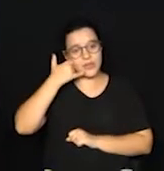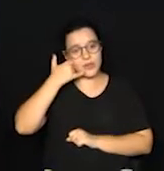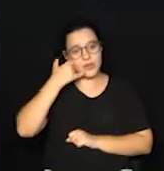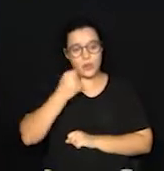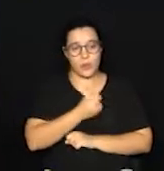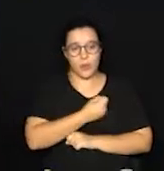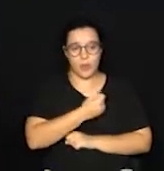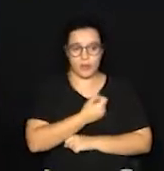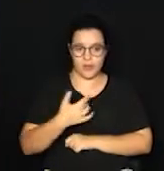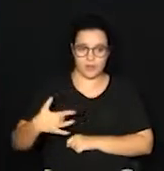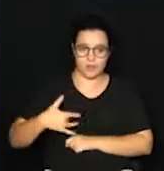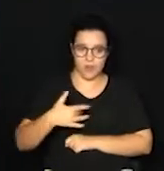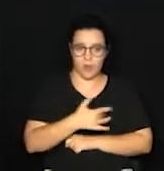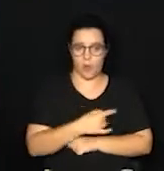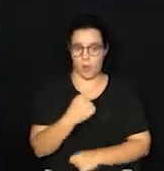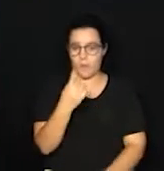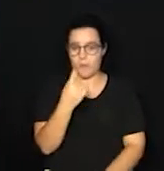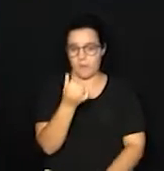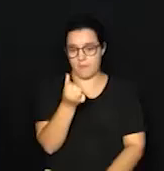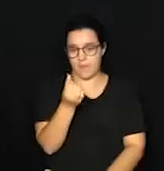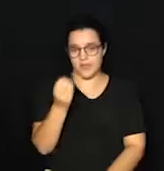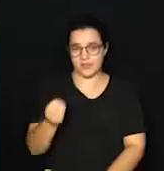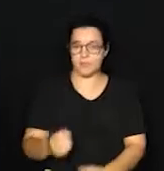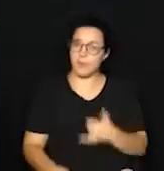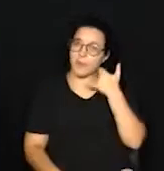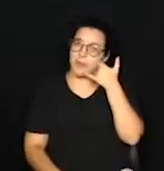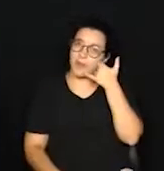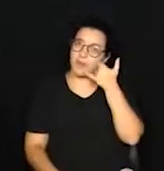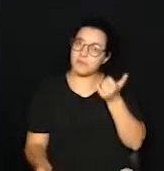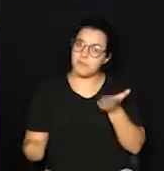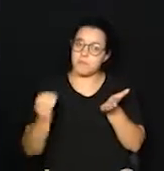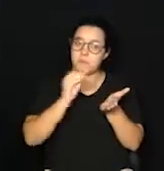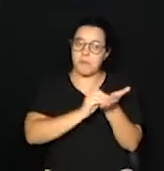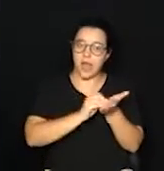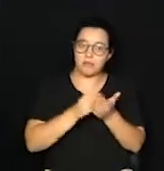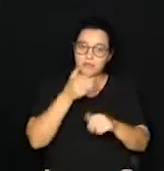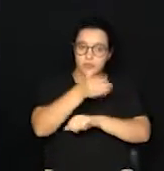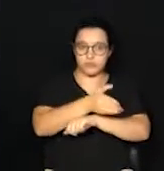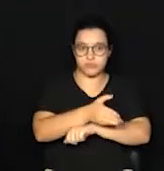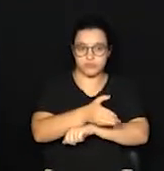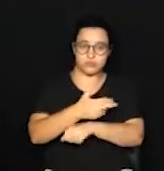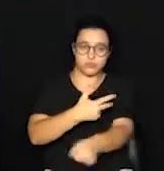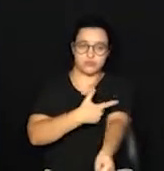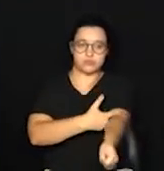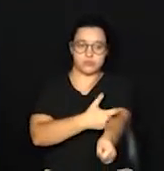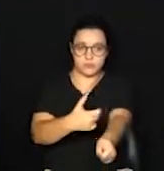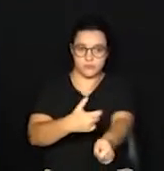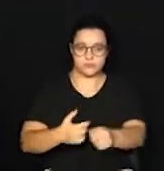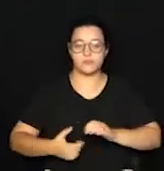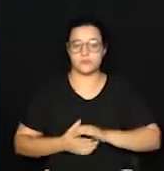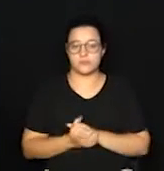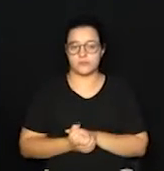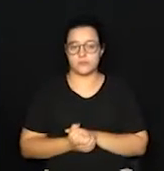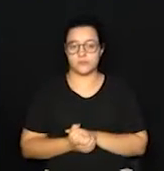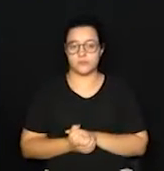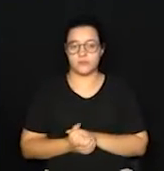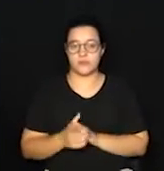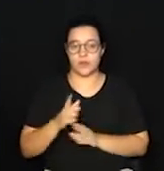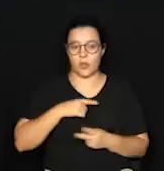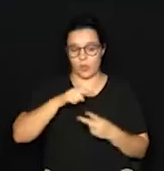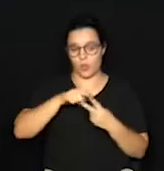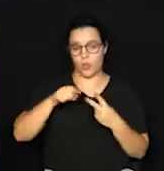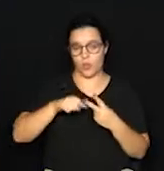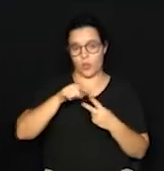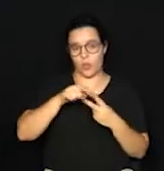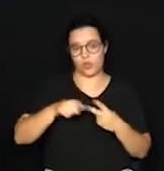é 160, o telefone para fazer o agendamento da testagem. Lembrando que a gente tem 2 locais aqui